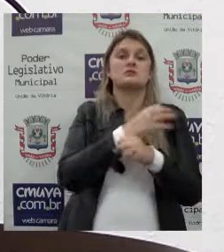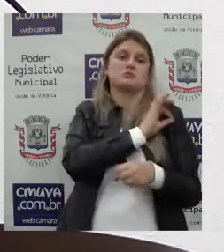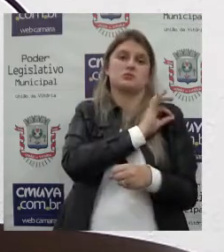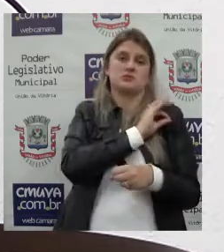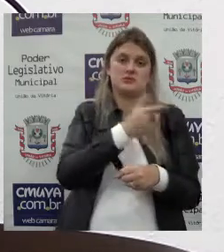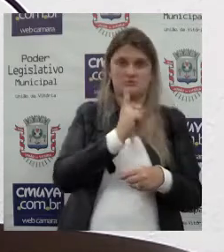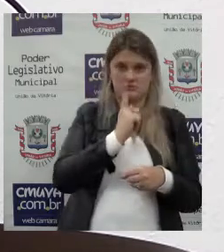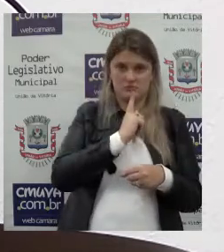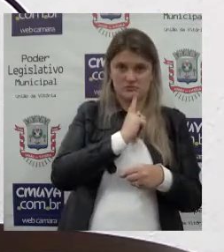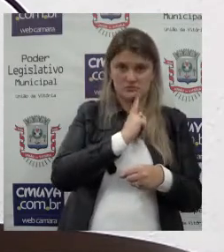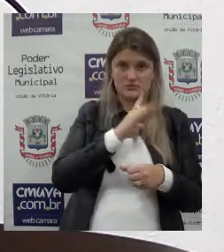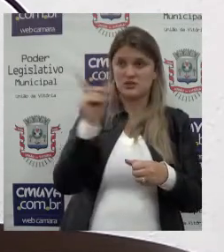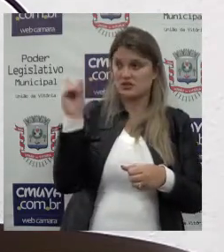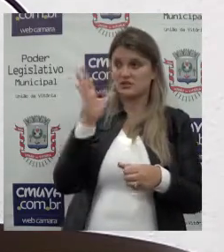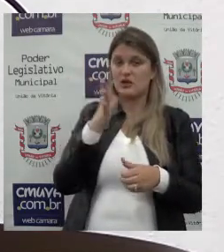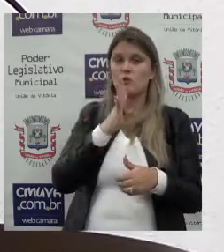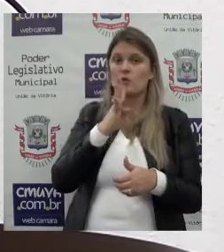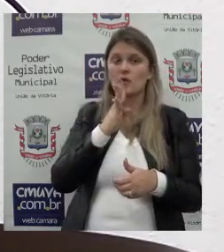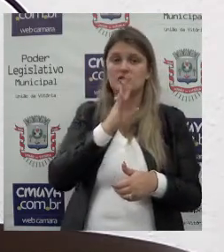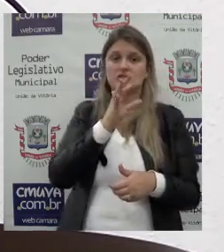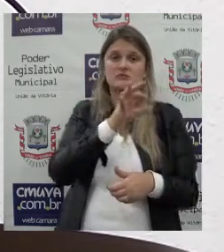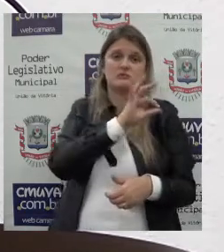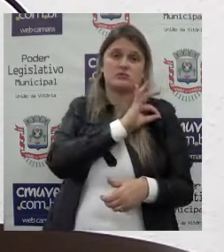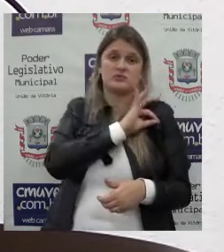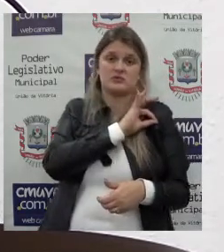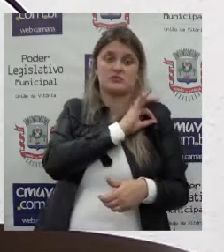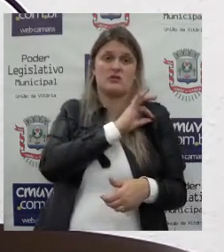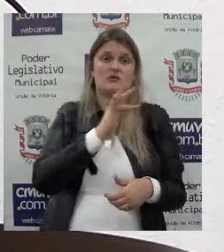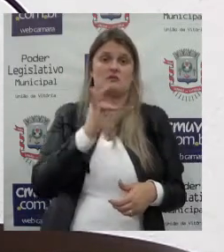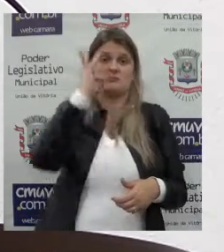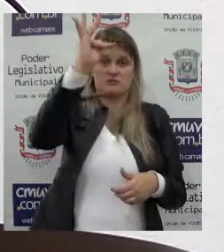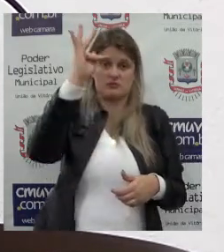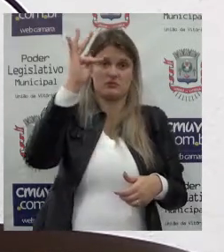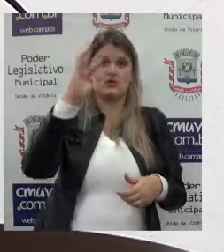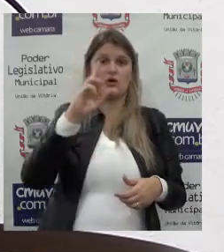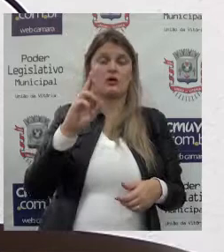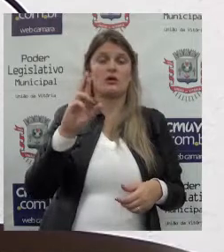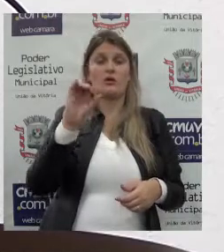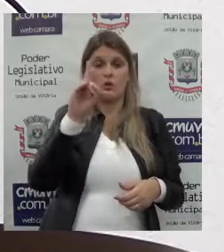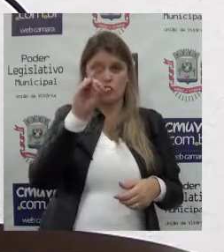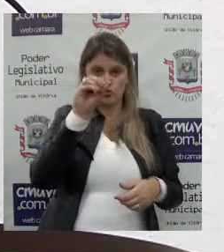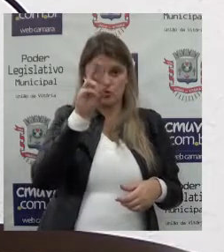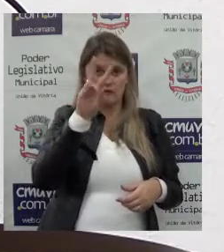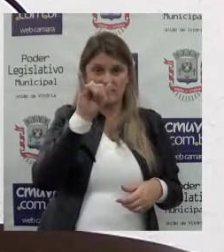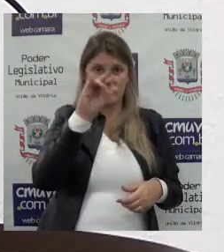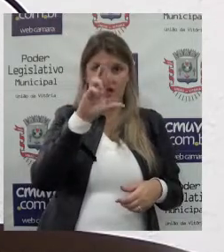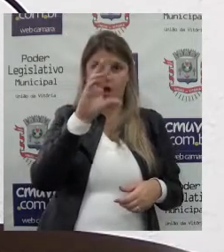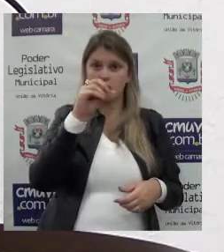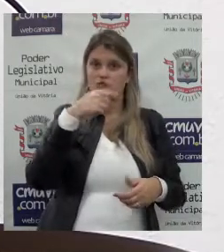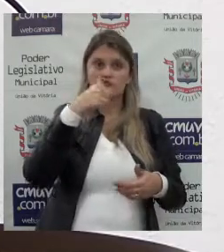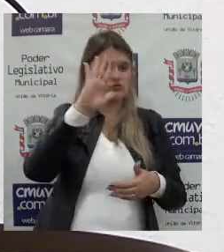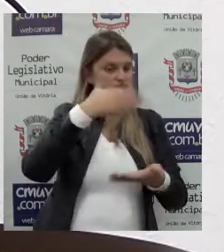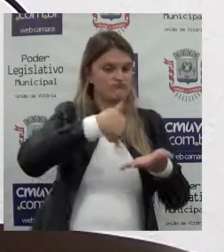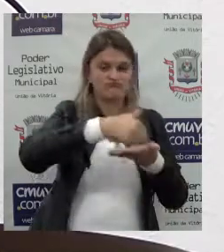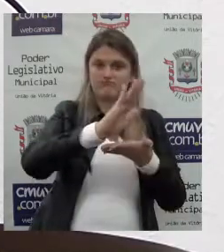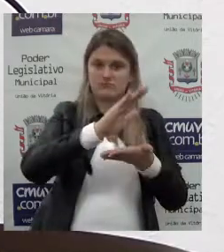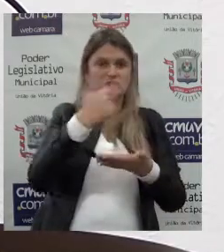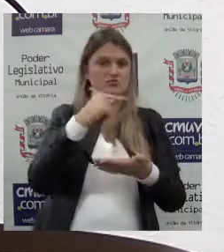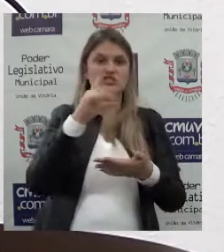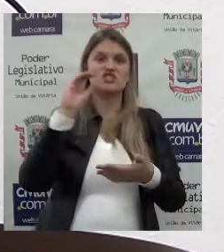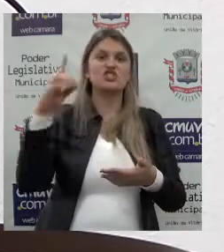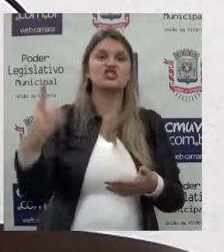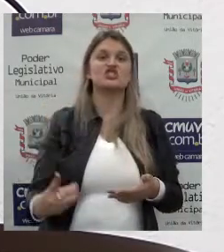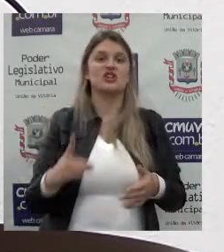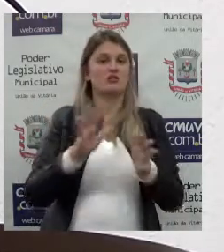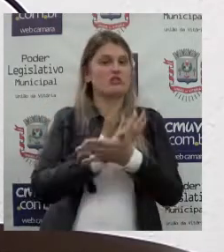quantos anos ele tem de polícia. Eu mesmo autuei uma vez um policial rodoviário com 28 anos de polícia militar. Ele foi excluído sem ter um